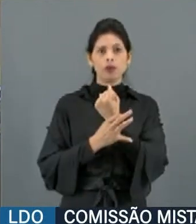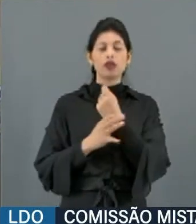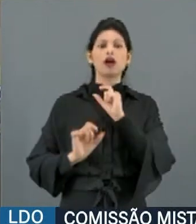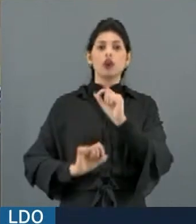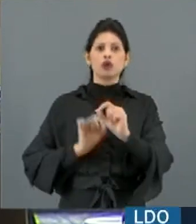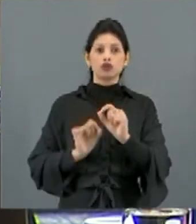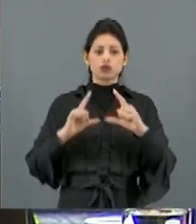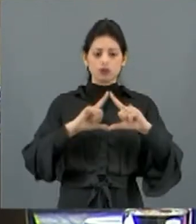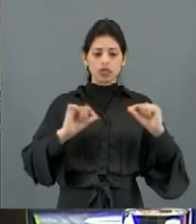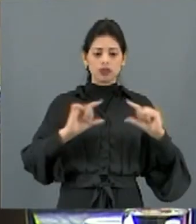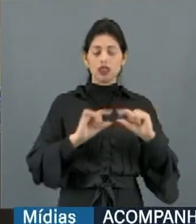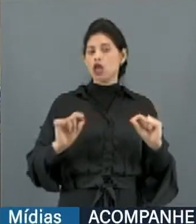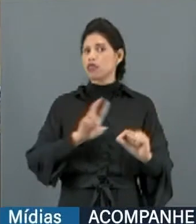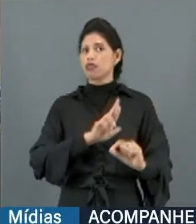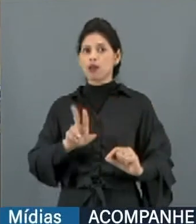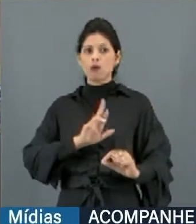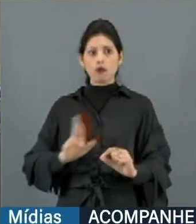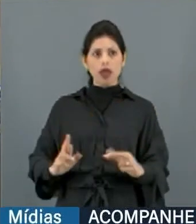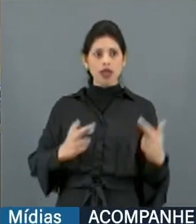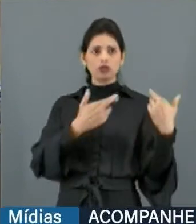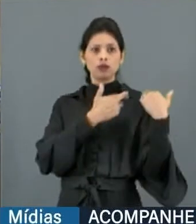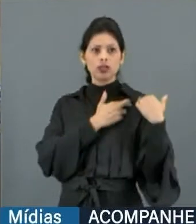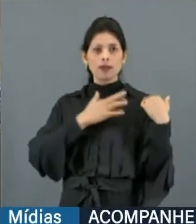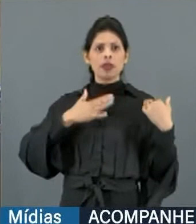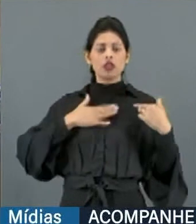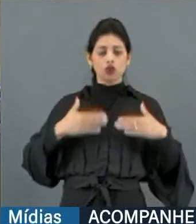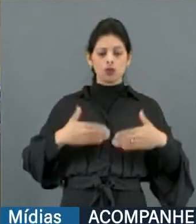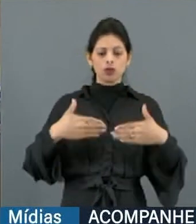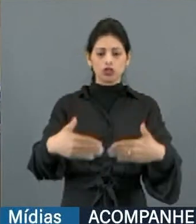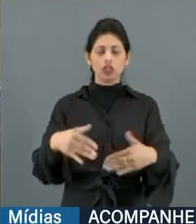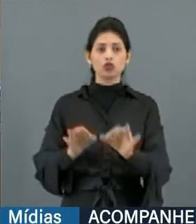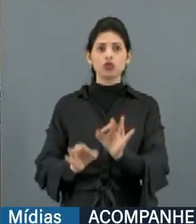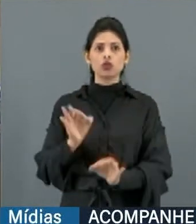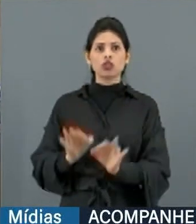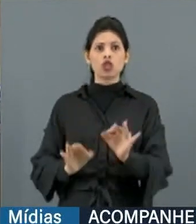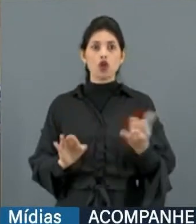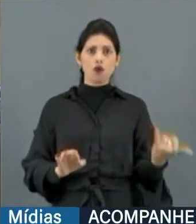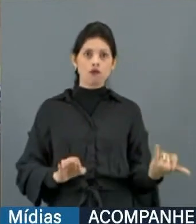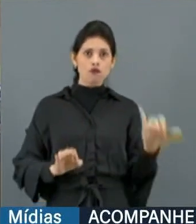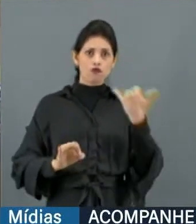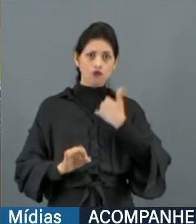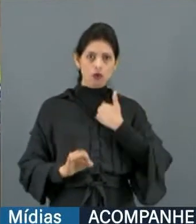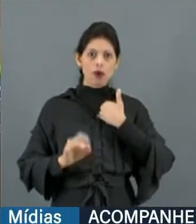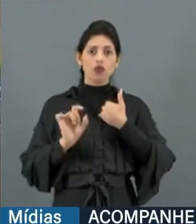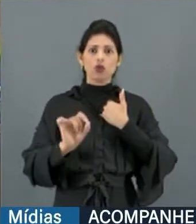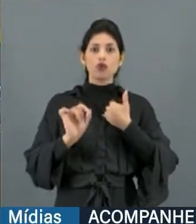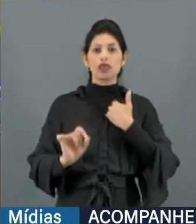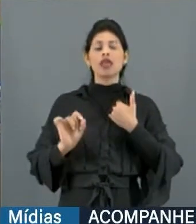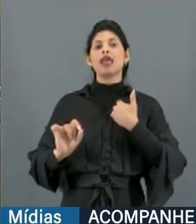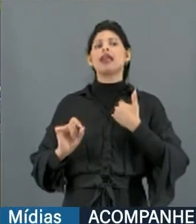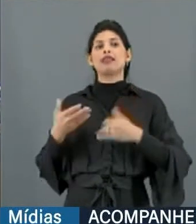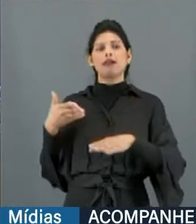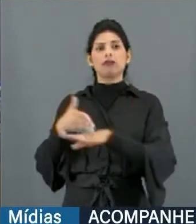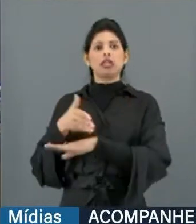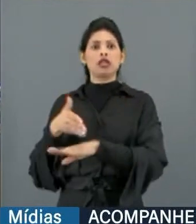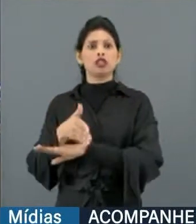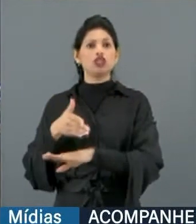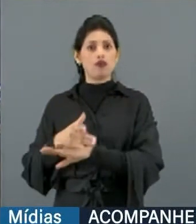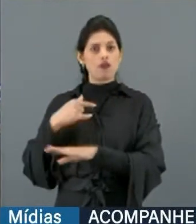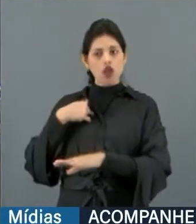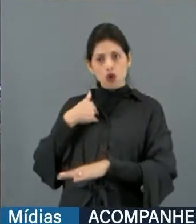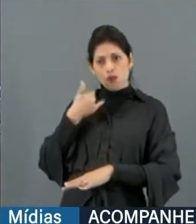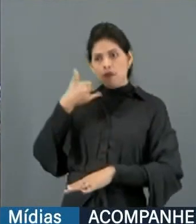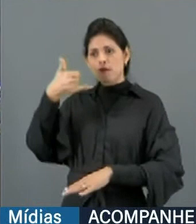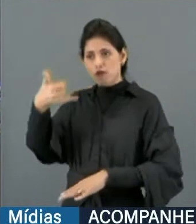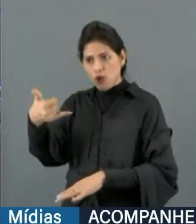da Justiça. Entretanto, quando fui informado da tentativa de invasão da sede da Polícia Federal, imediatamente entrei em contato com o